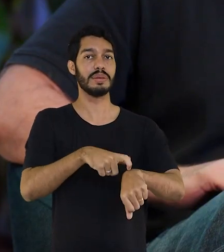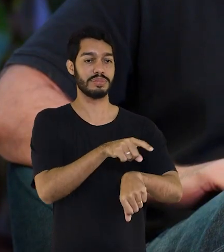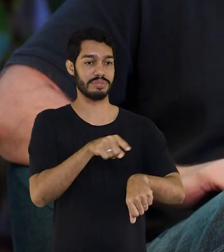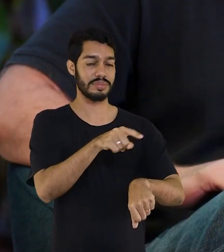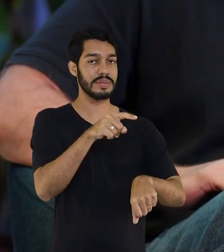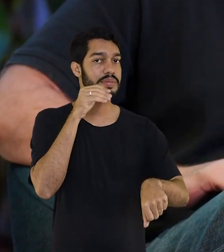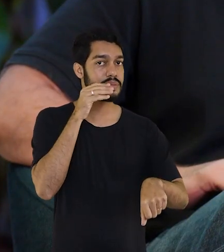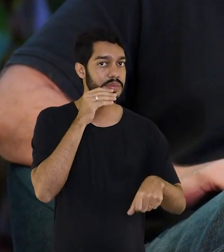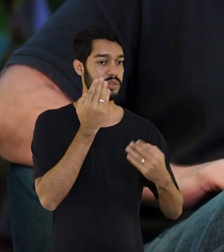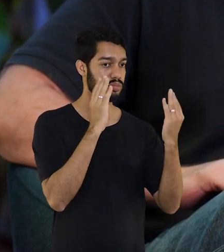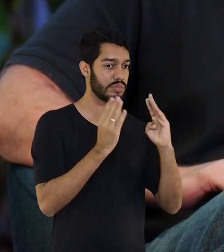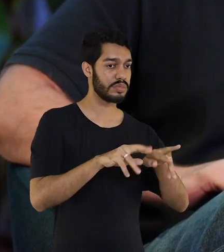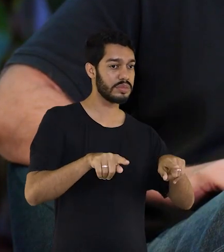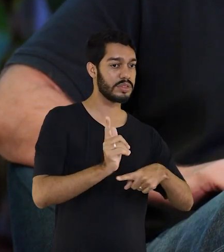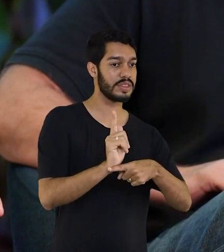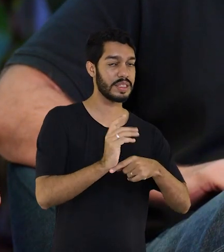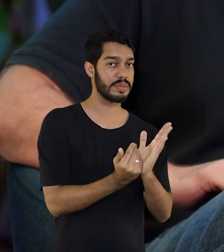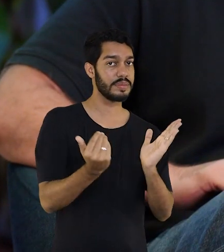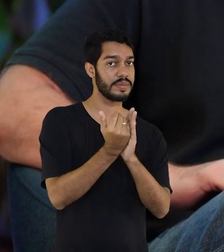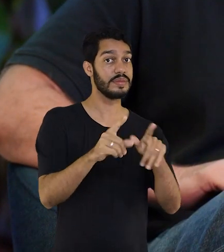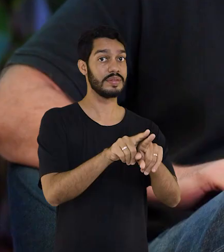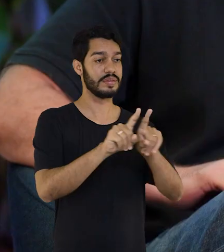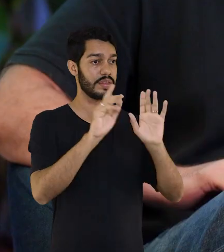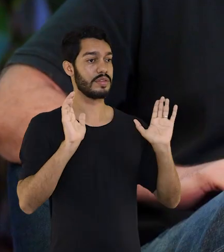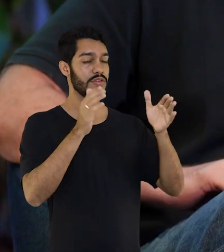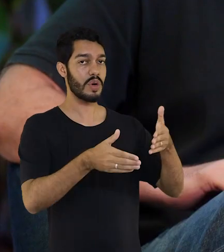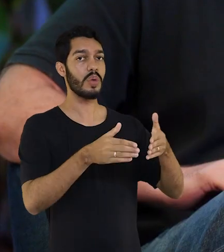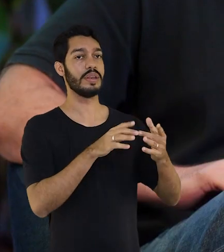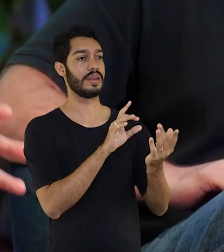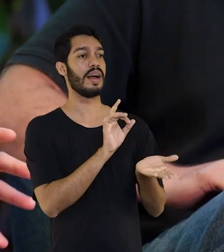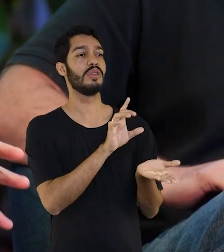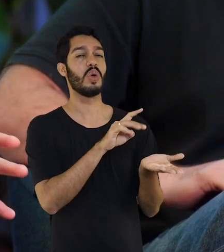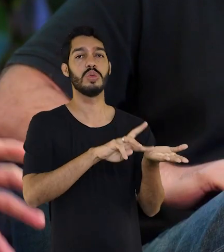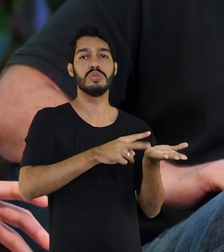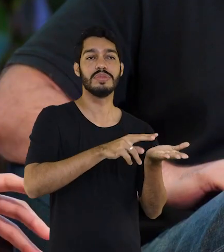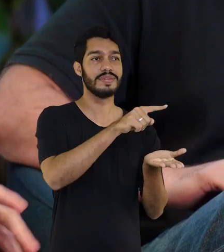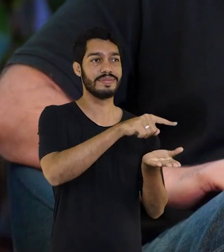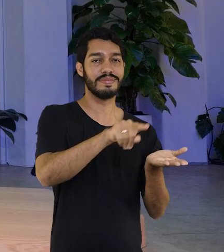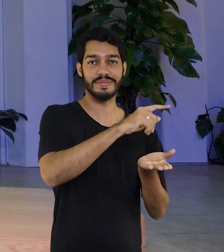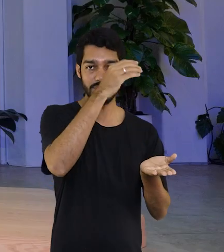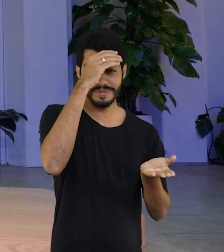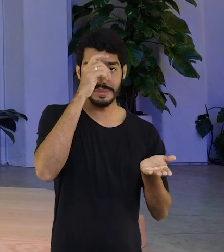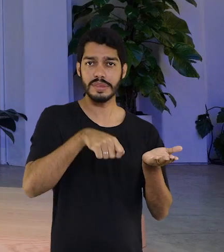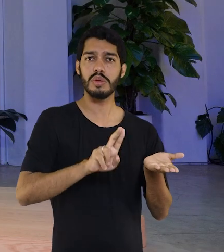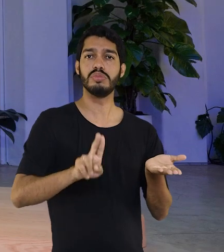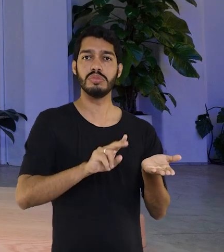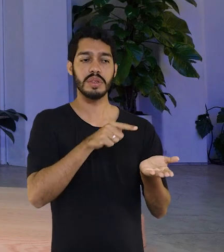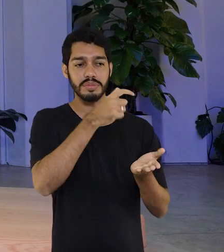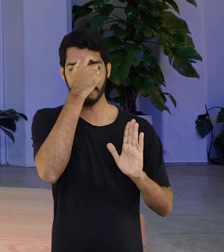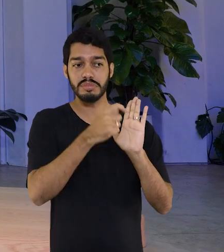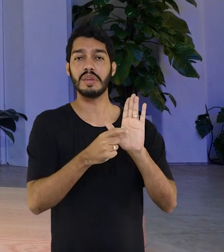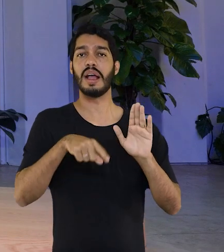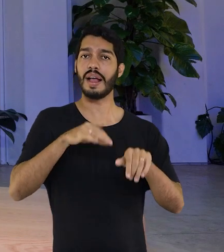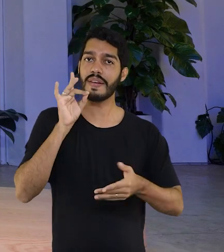funcionários em executar processos mais analíticos, mais gerenciais, e também focado em automações para os nossos clientes, em como usar a inteligência